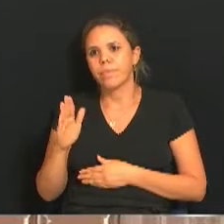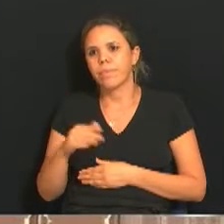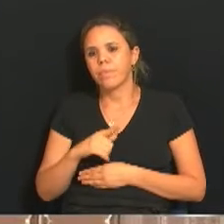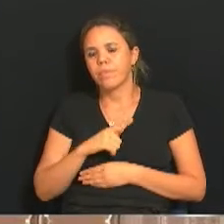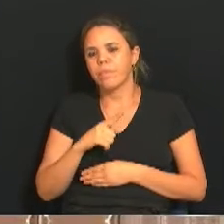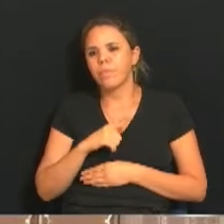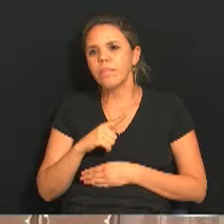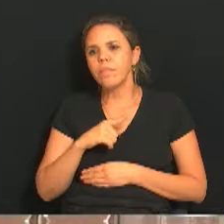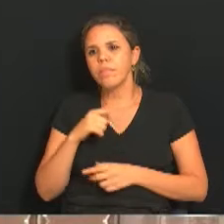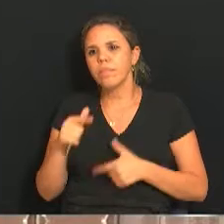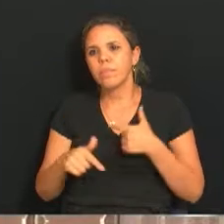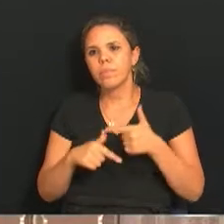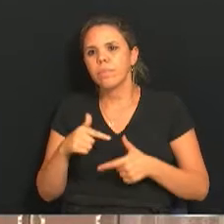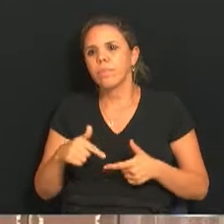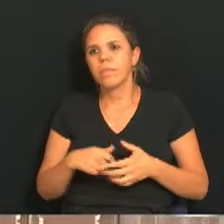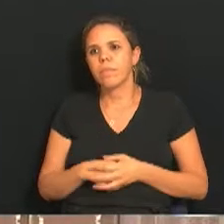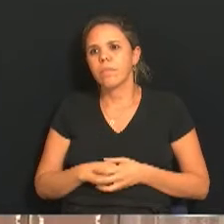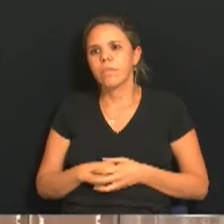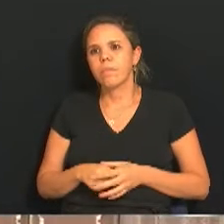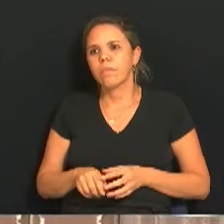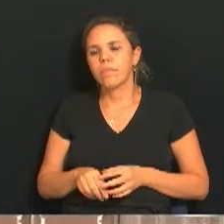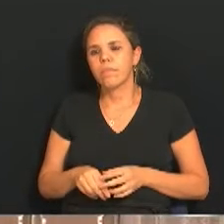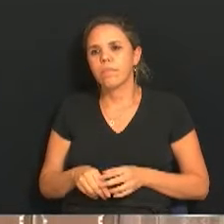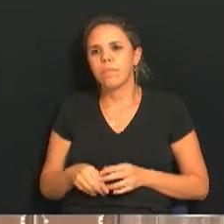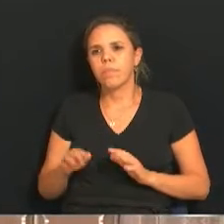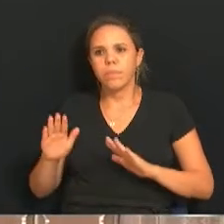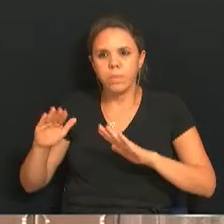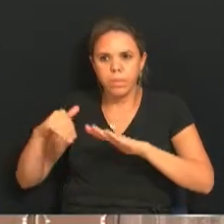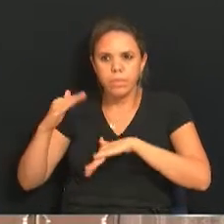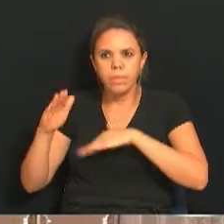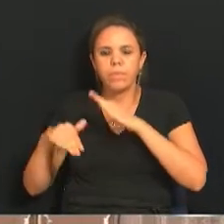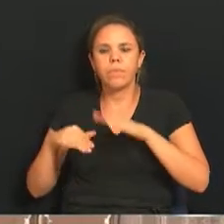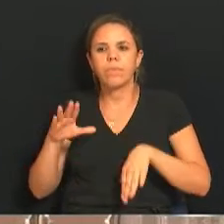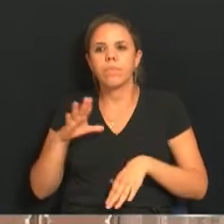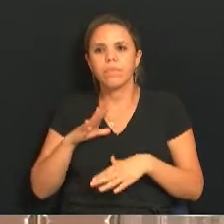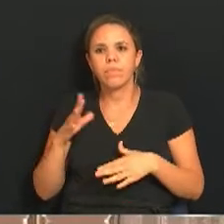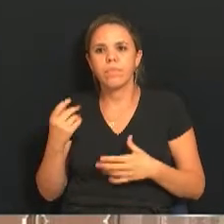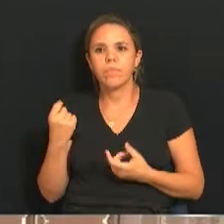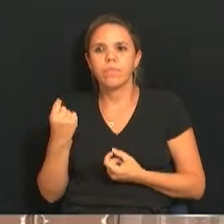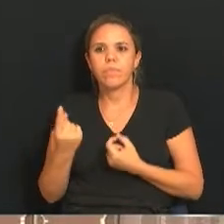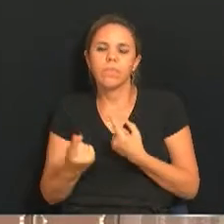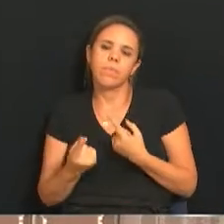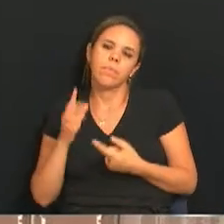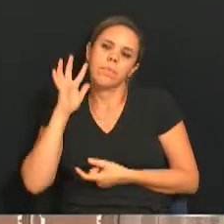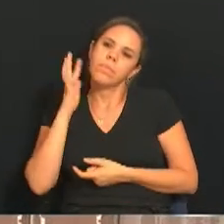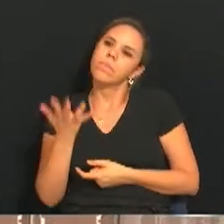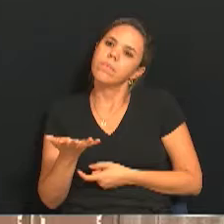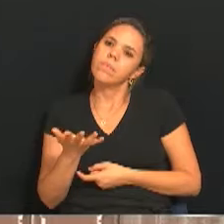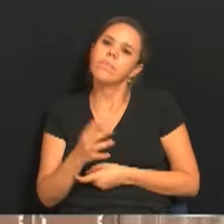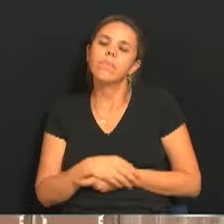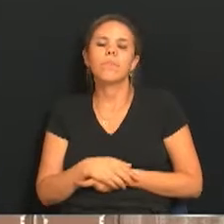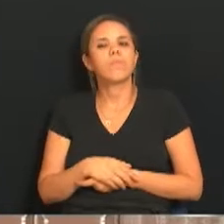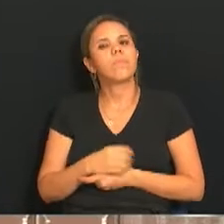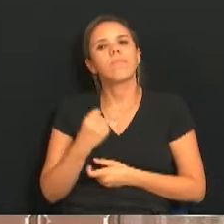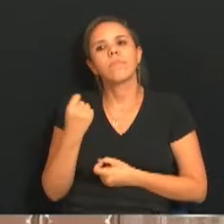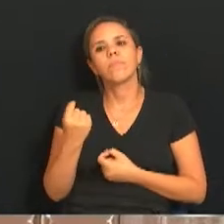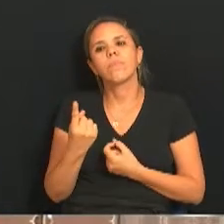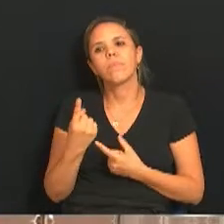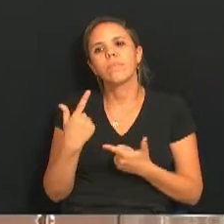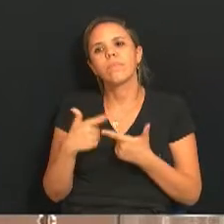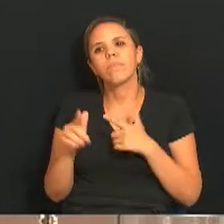um trabalho desenvolvido nessa área, alguns poucos resultados, algumas decepções,